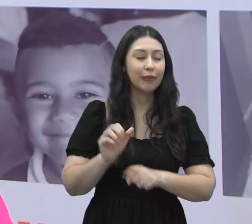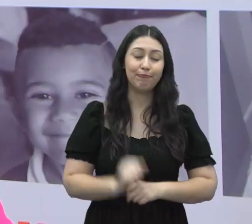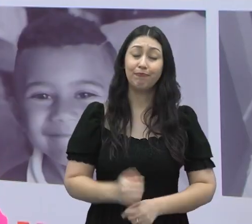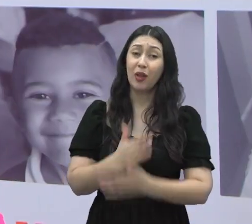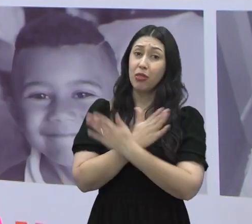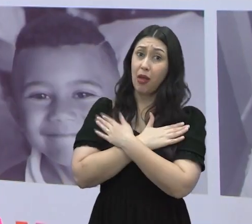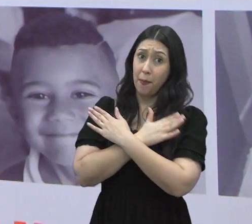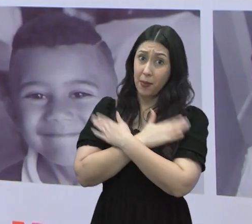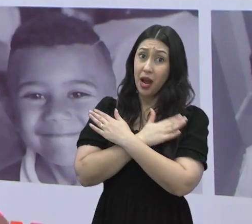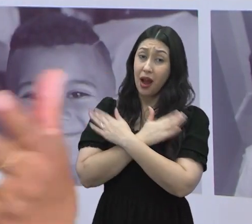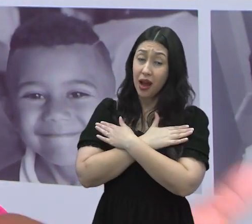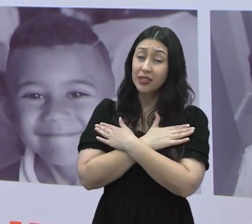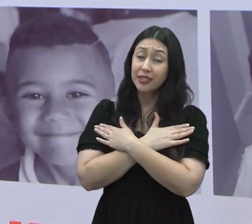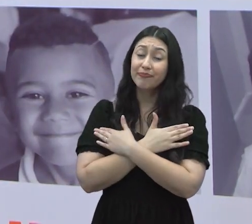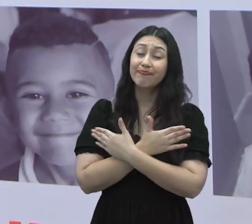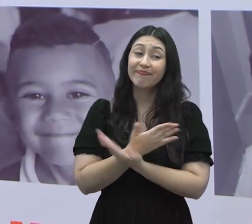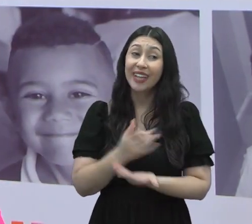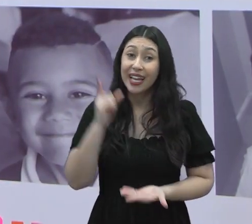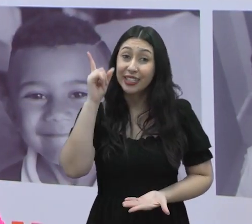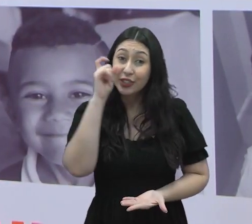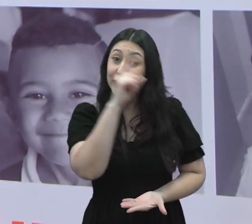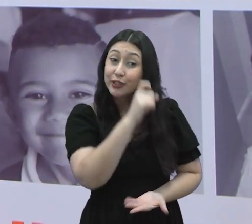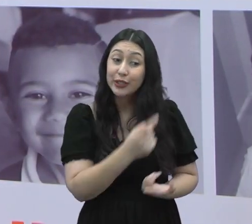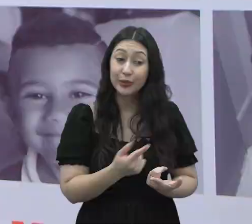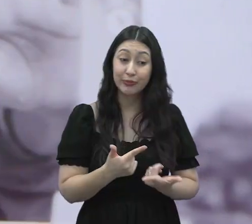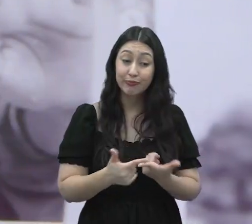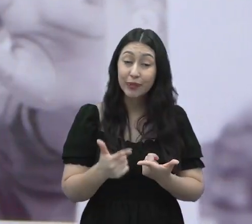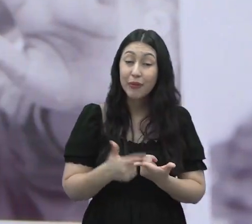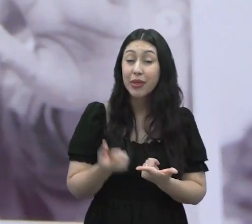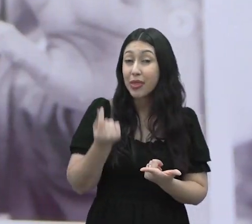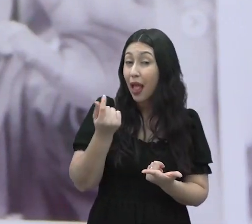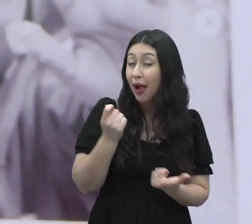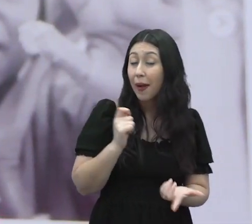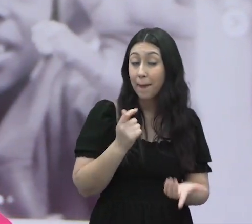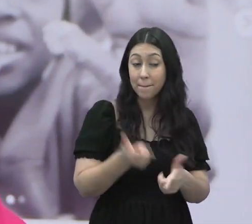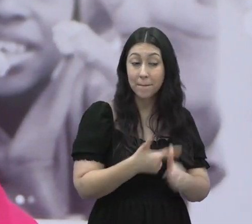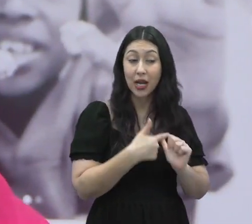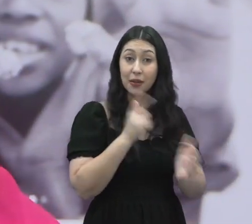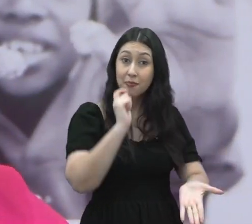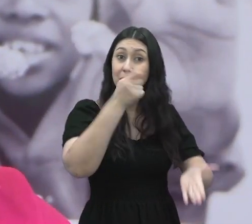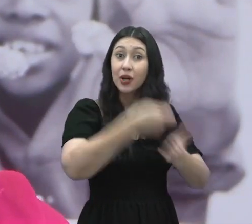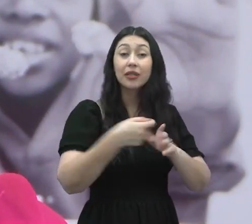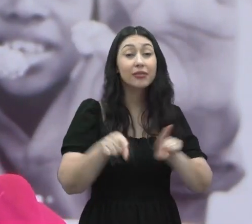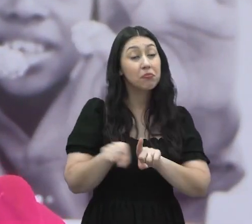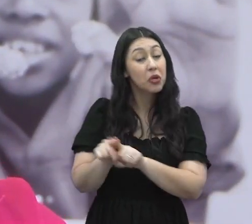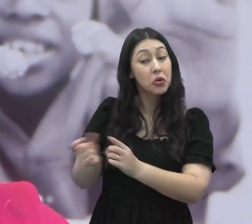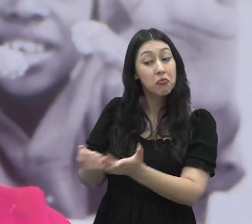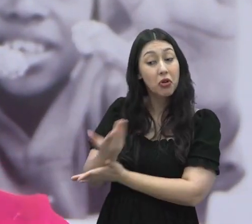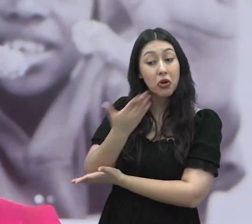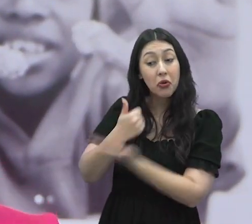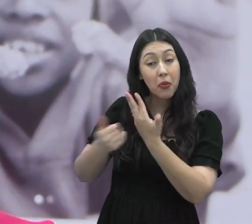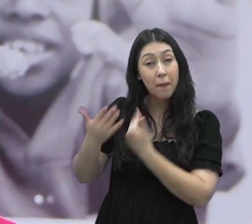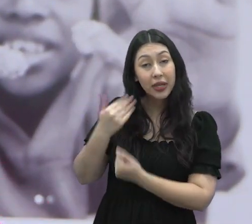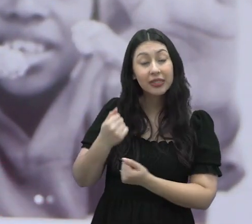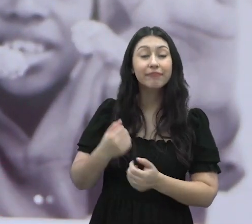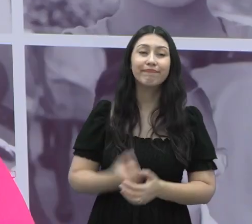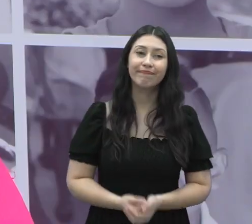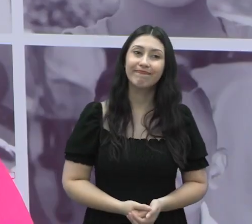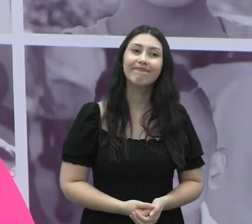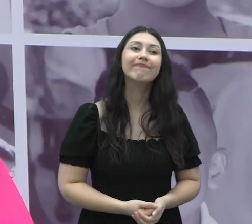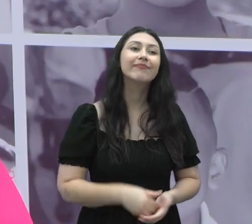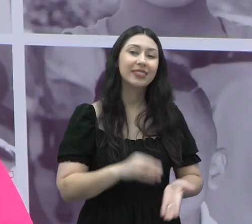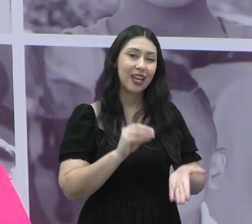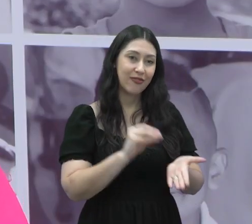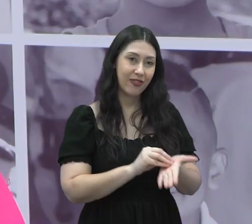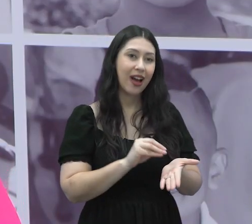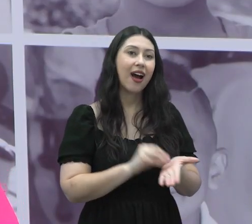crianças. Desempregada, ela enfrenta dificuldades financeiras para pagar as contas da casa e levar comida para a mesa.